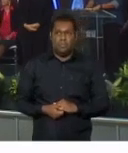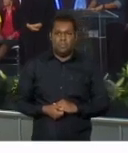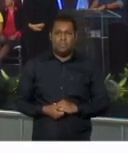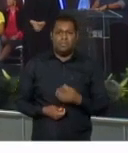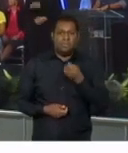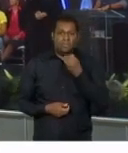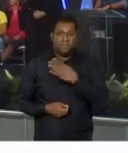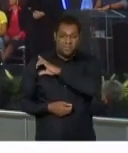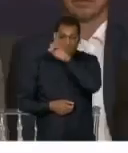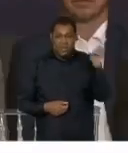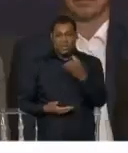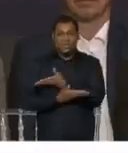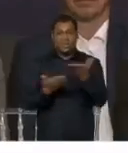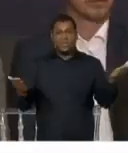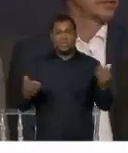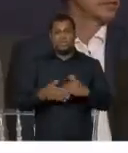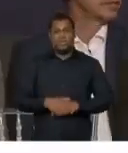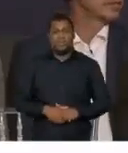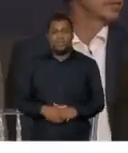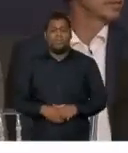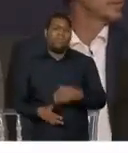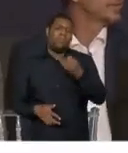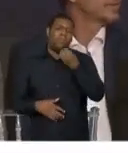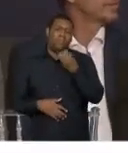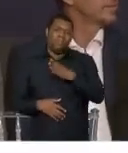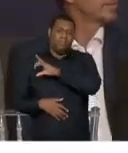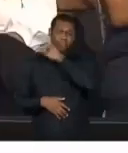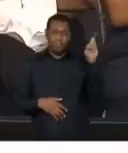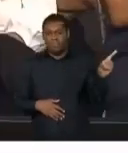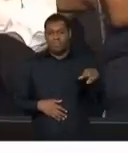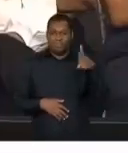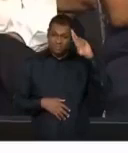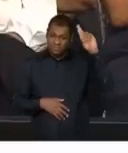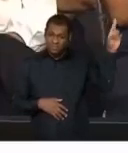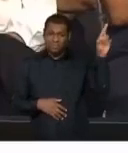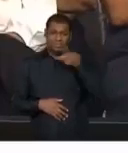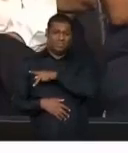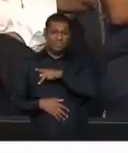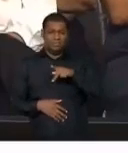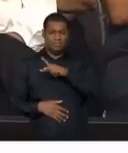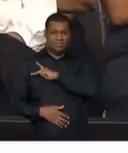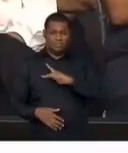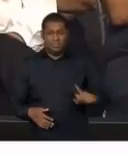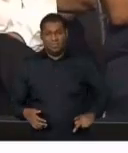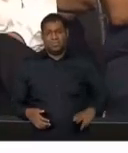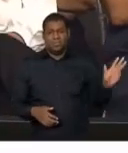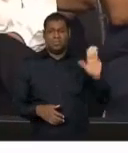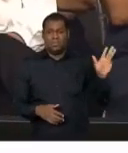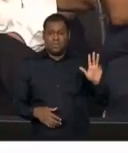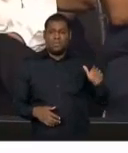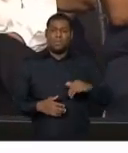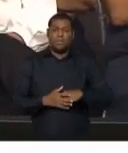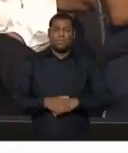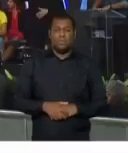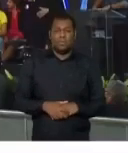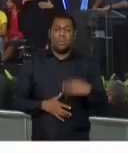Bom dia a todos, bom dia ao senhor presidente, bom dia a todas as autoridades aqui